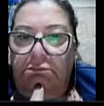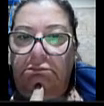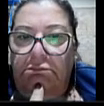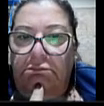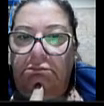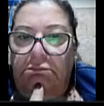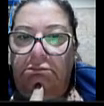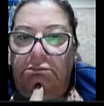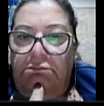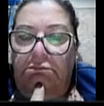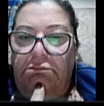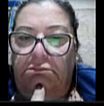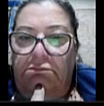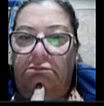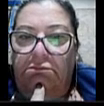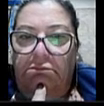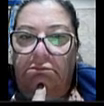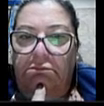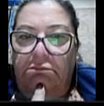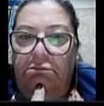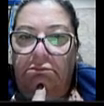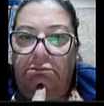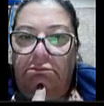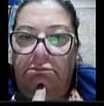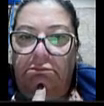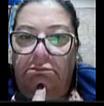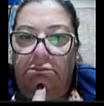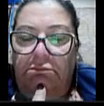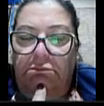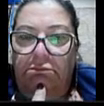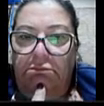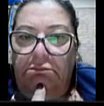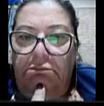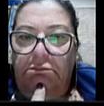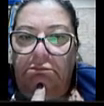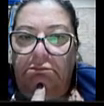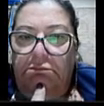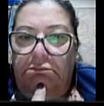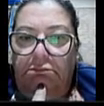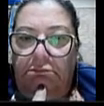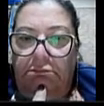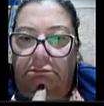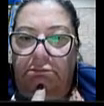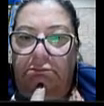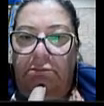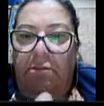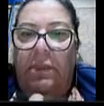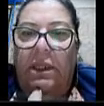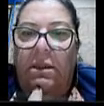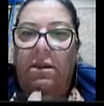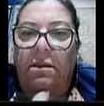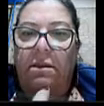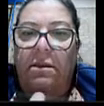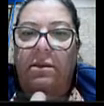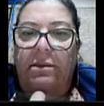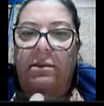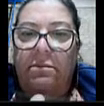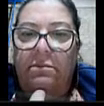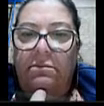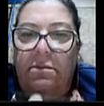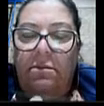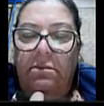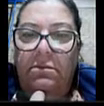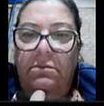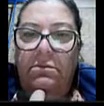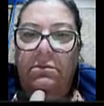tanto para a série como para a idade. E aí, quando a gente faz uma avaliação dessas questões de aspectos da matemática, gente percebe que as